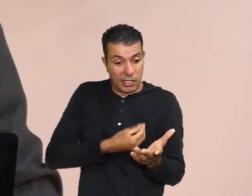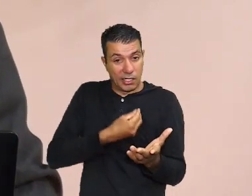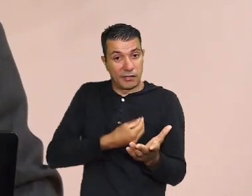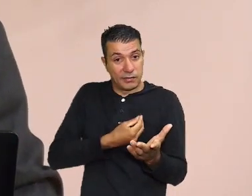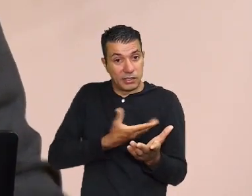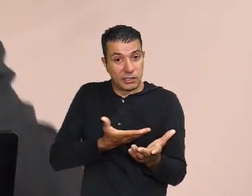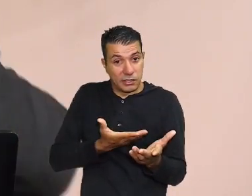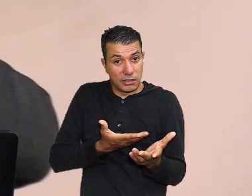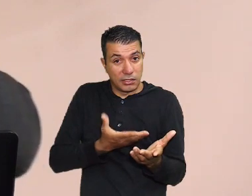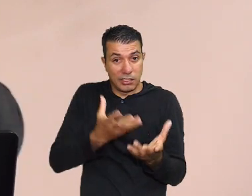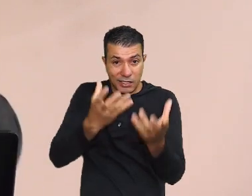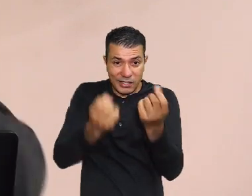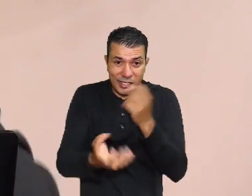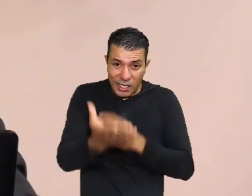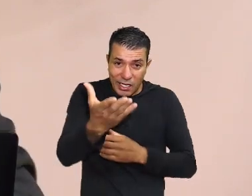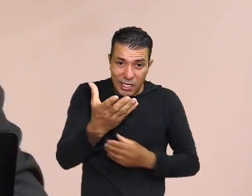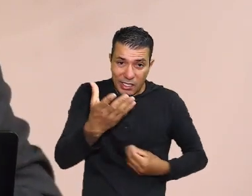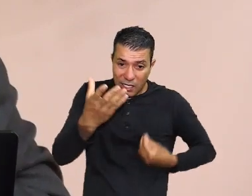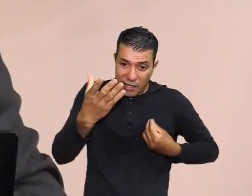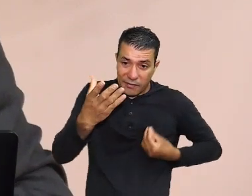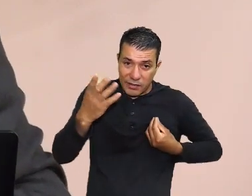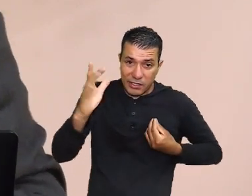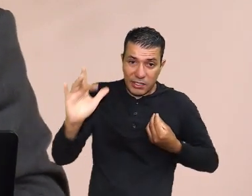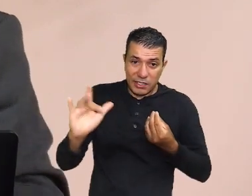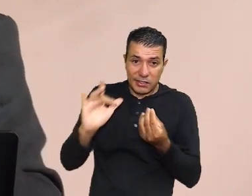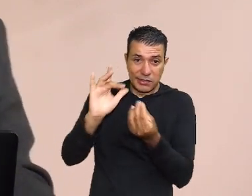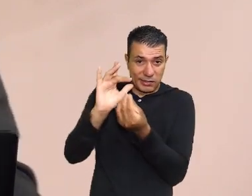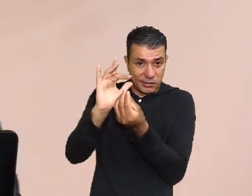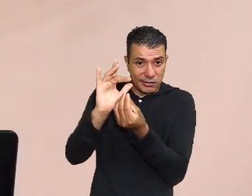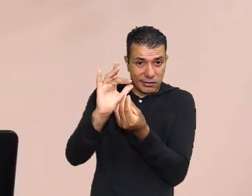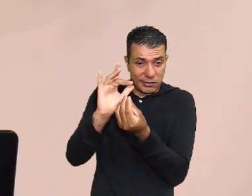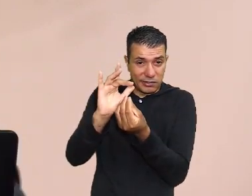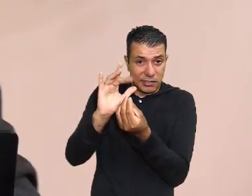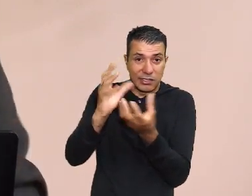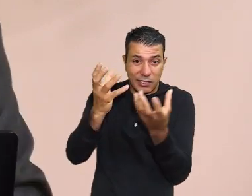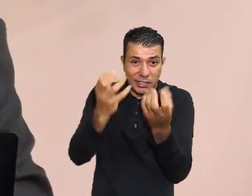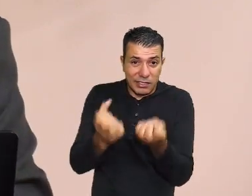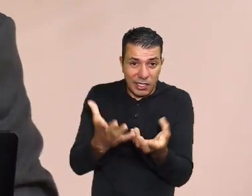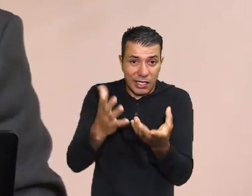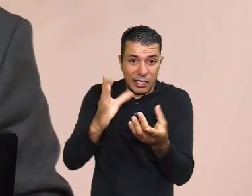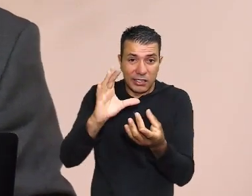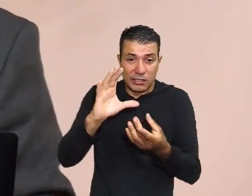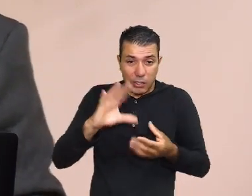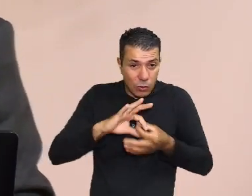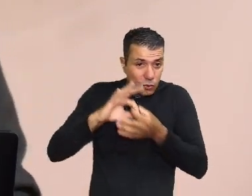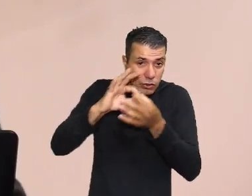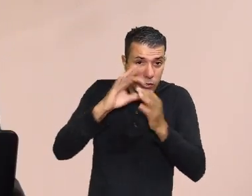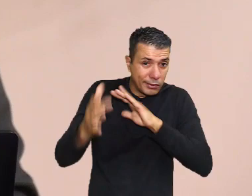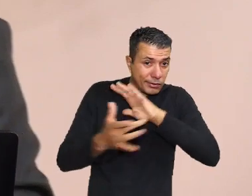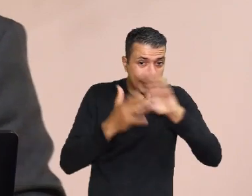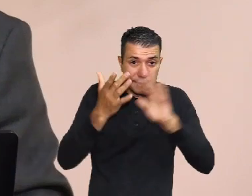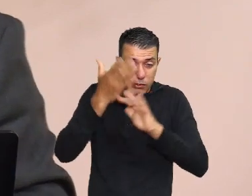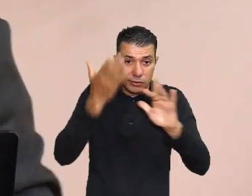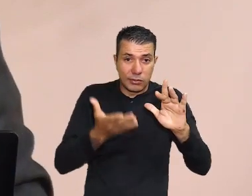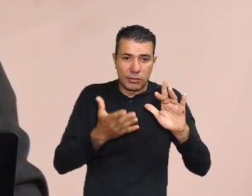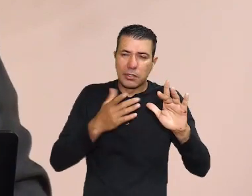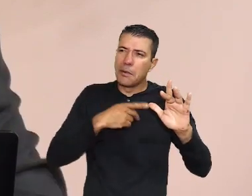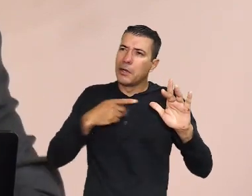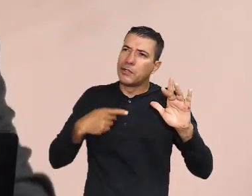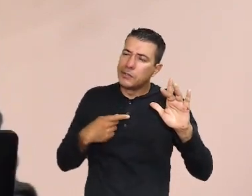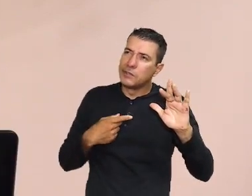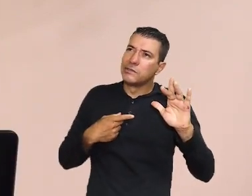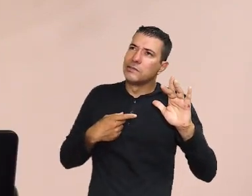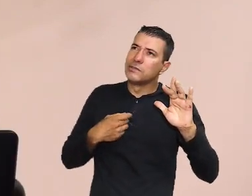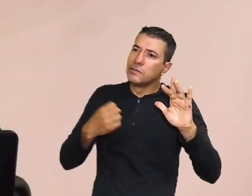vivas. Quer você entregar a sua vida a Cristo? Quer você fazer um concerto com Deus nessa noite, dizendo assim: pastor,